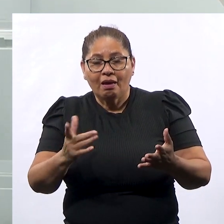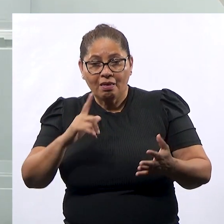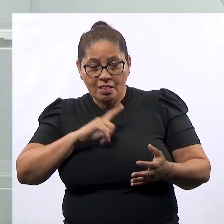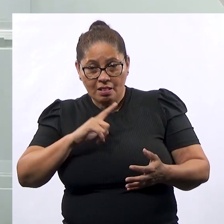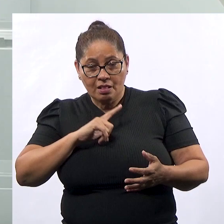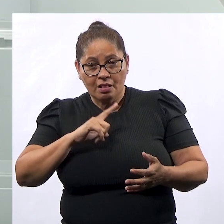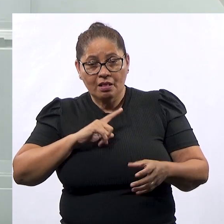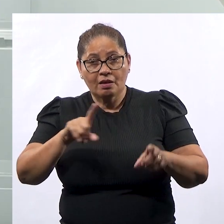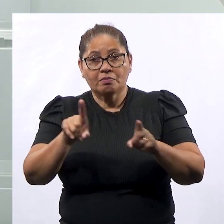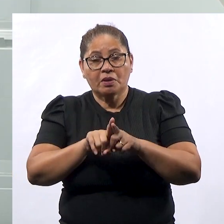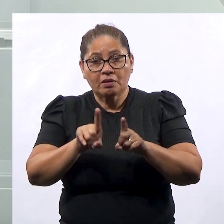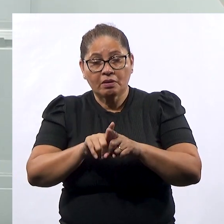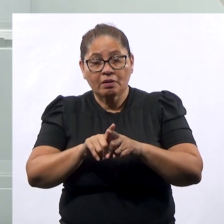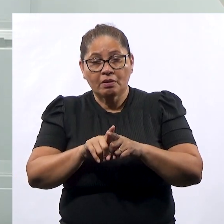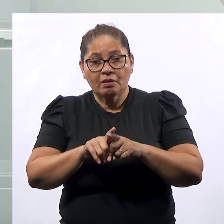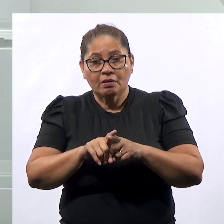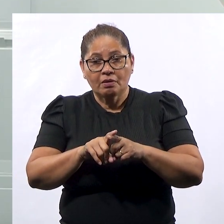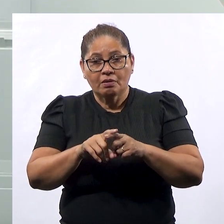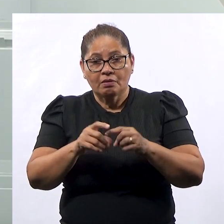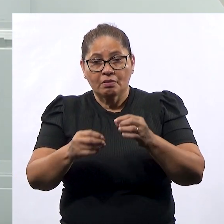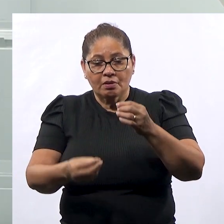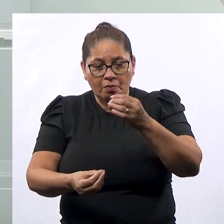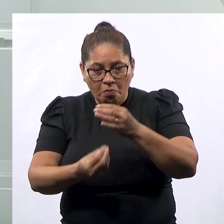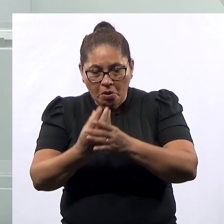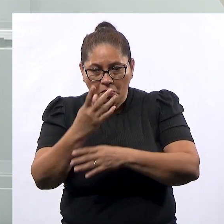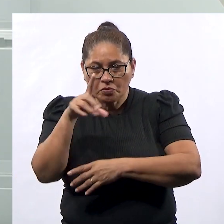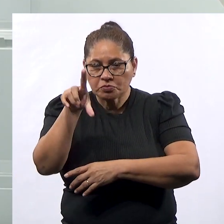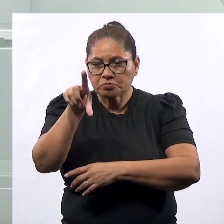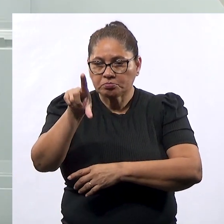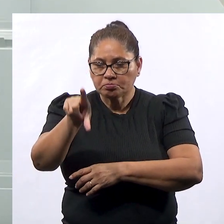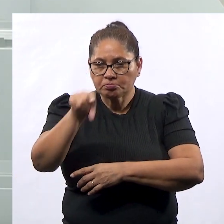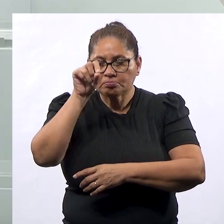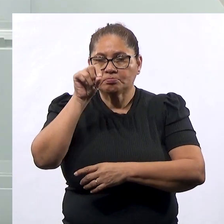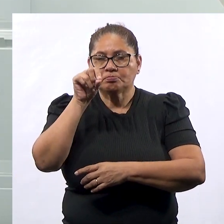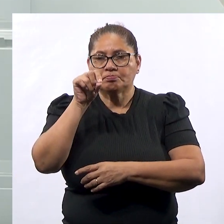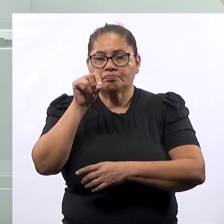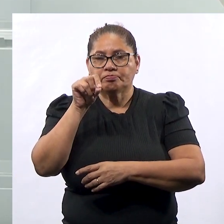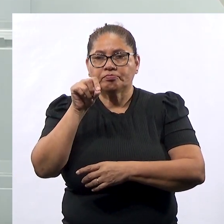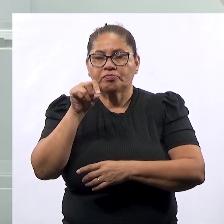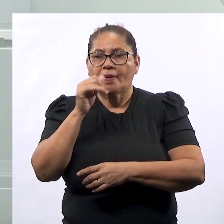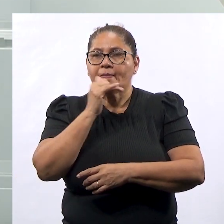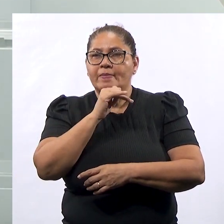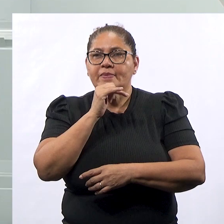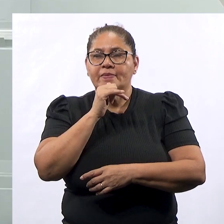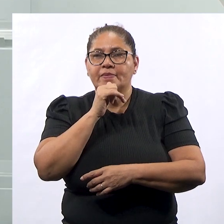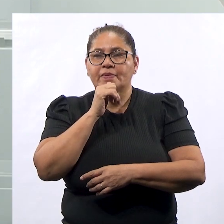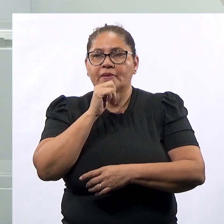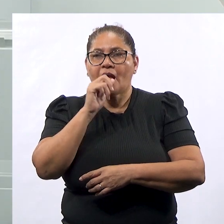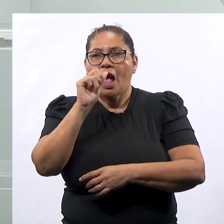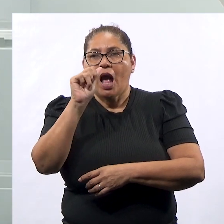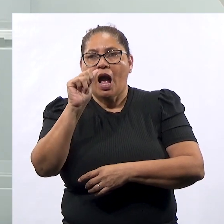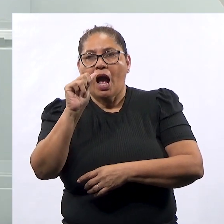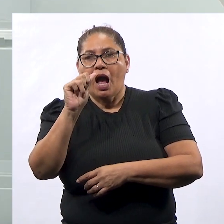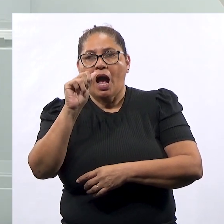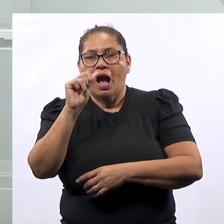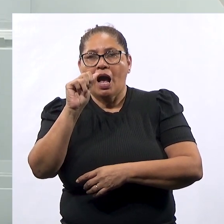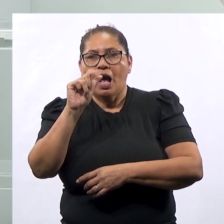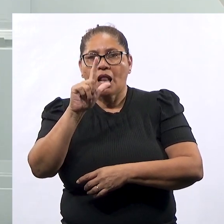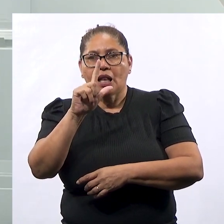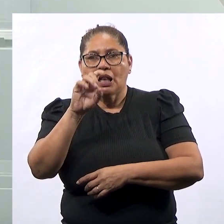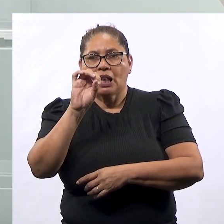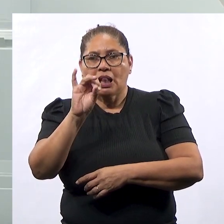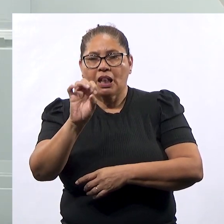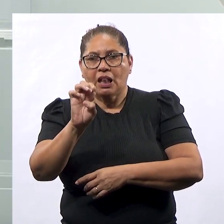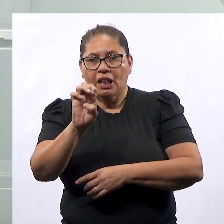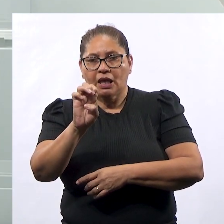E aí, além disso, você planta. Depois você colhe. E aí você colhe, por exemplo, um alecrim